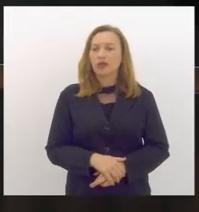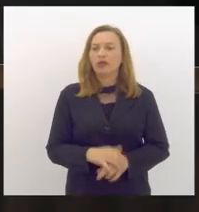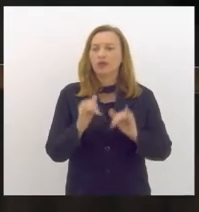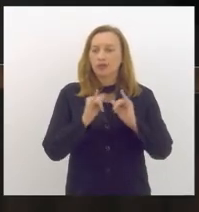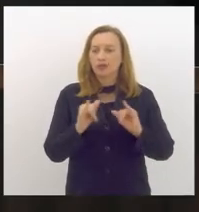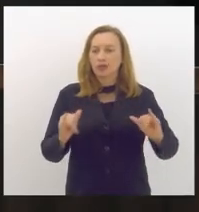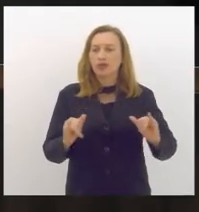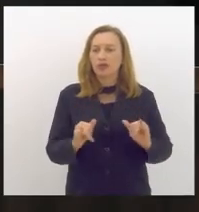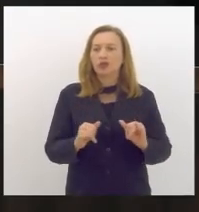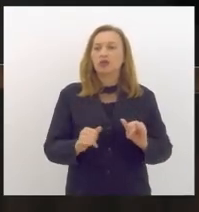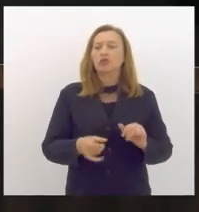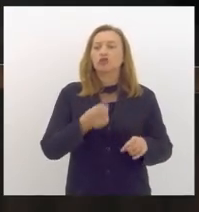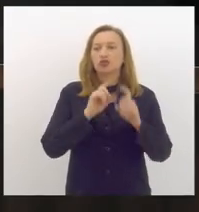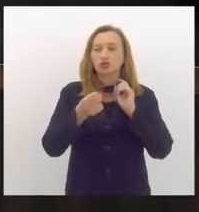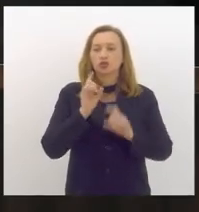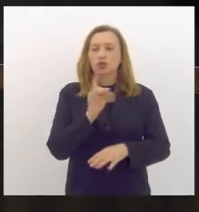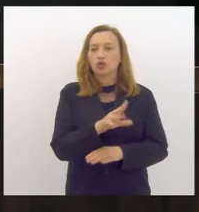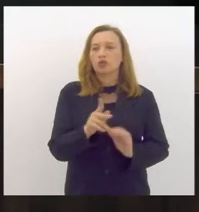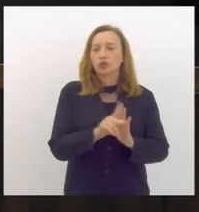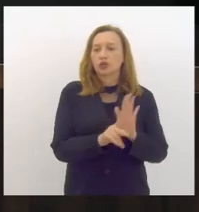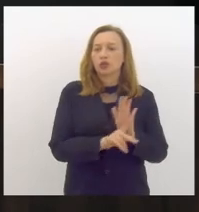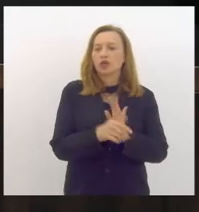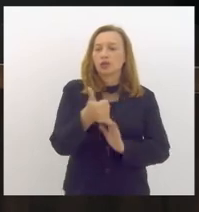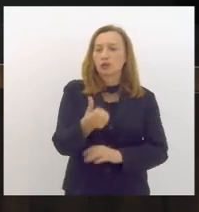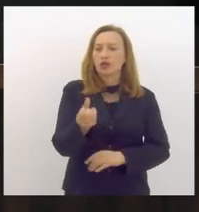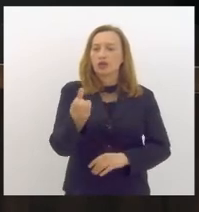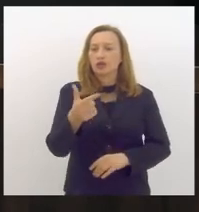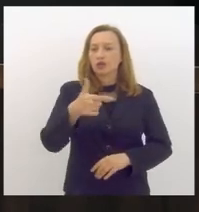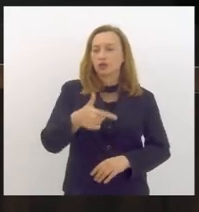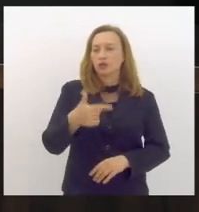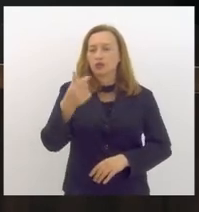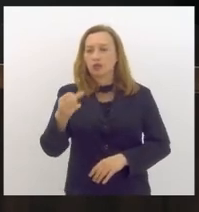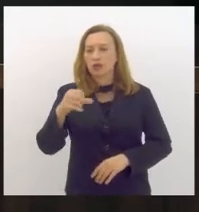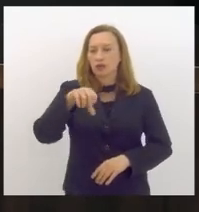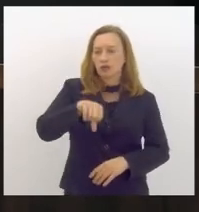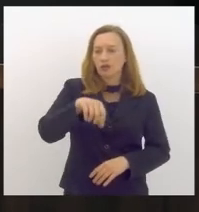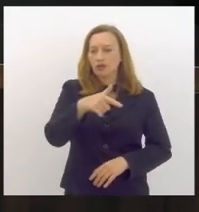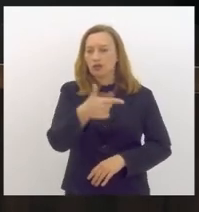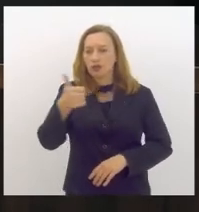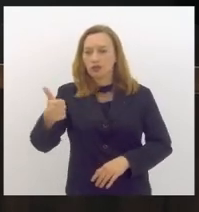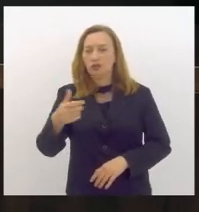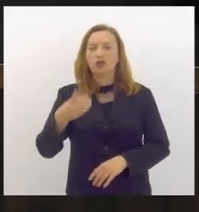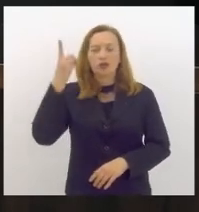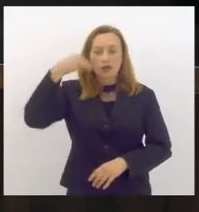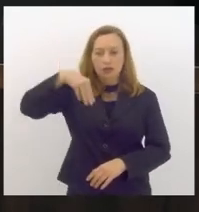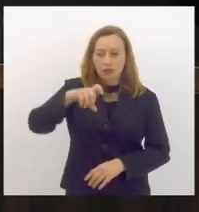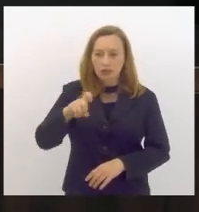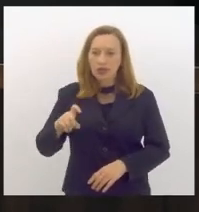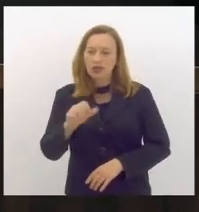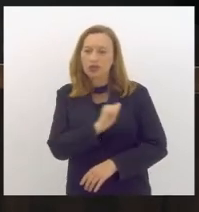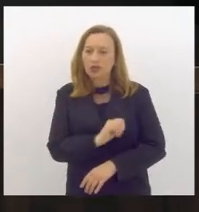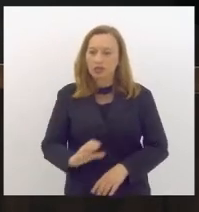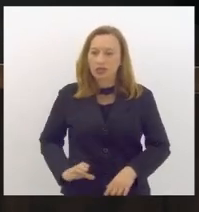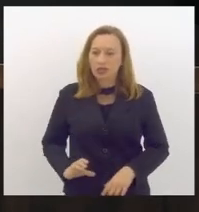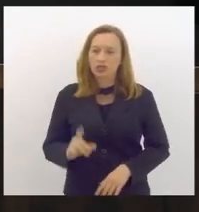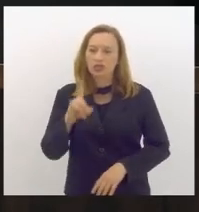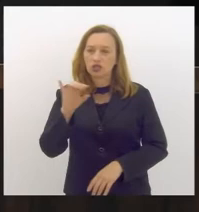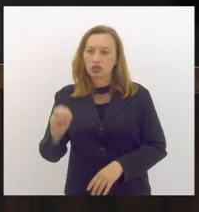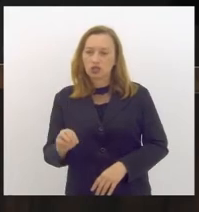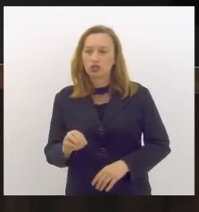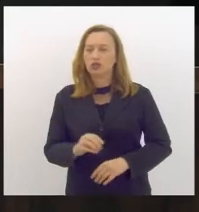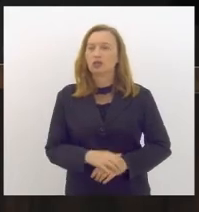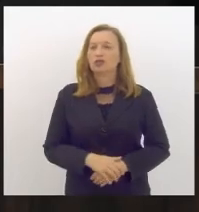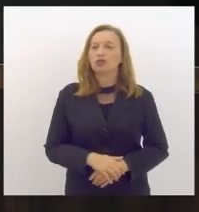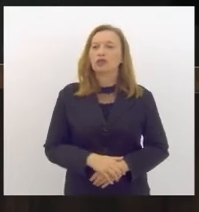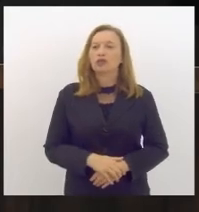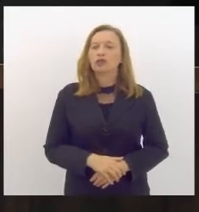Anuncio, em regime de urgência, em discussão única, projeto de lei 6269 de 22, de autoria do deputado Max Lemos, André Siciliano e Dionísio Lins,